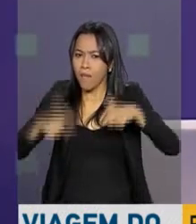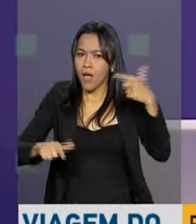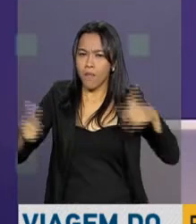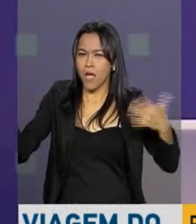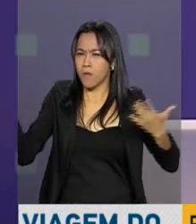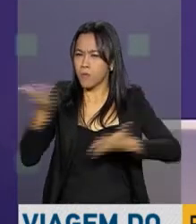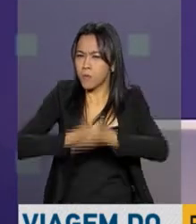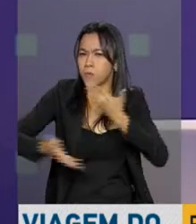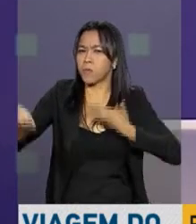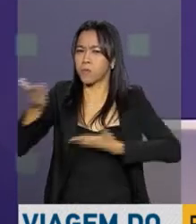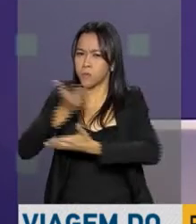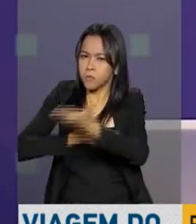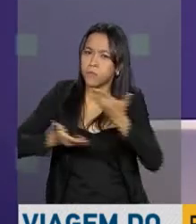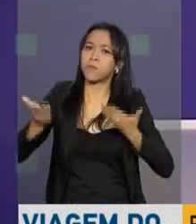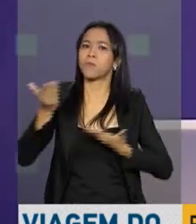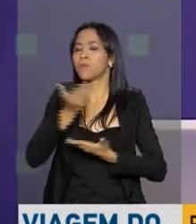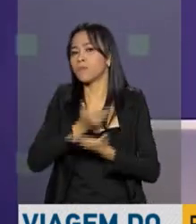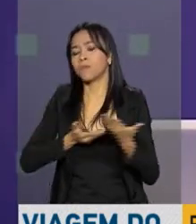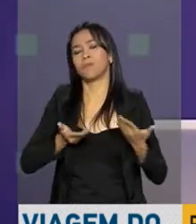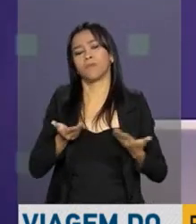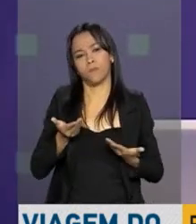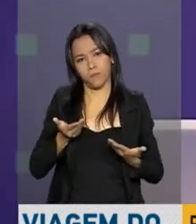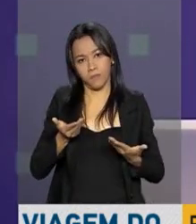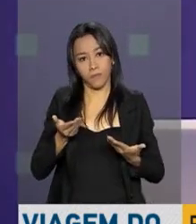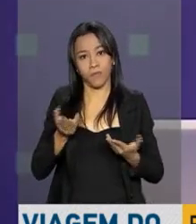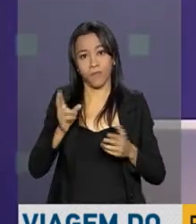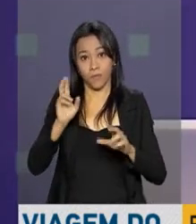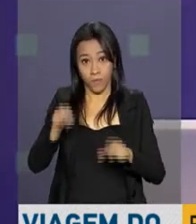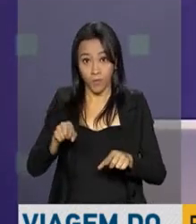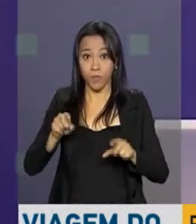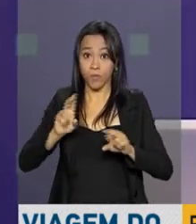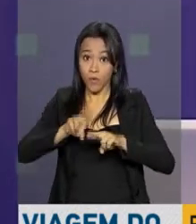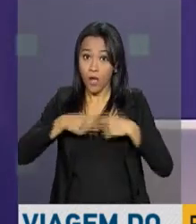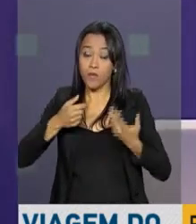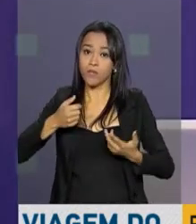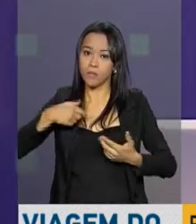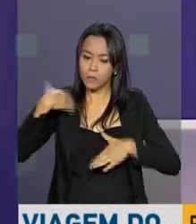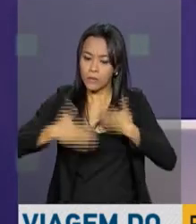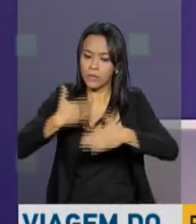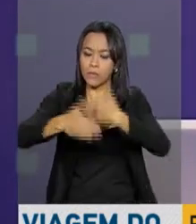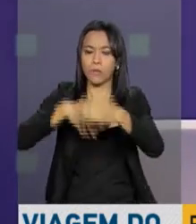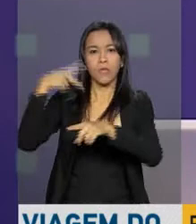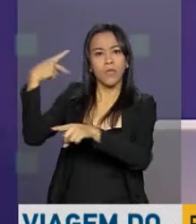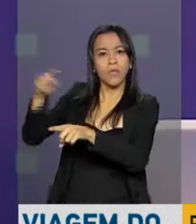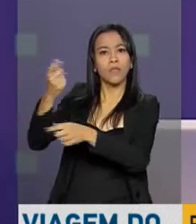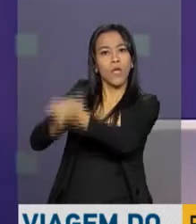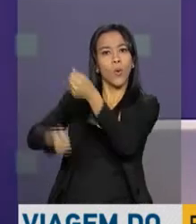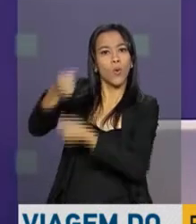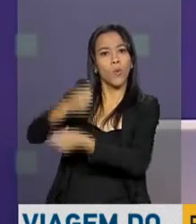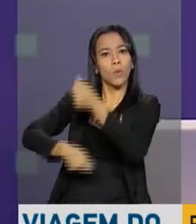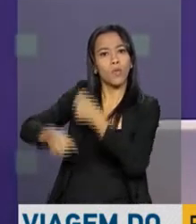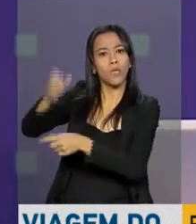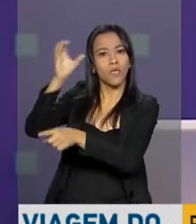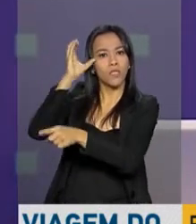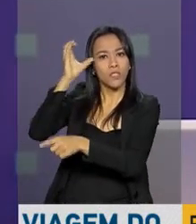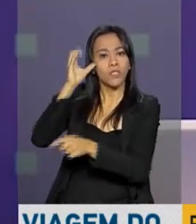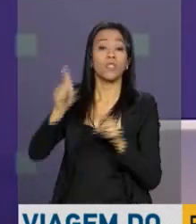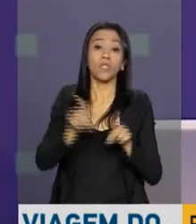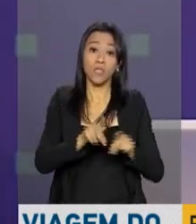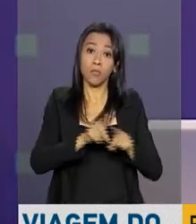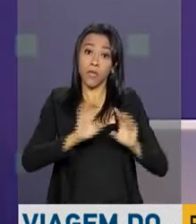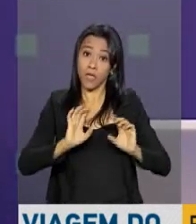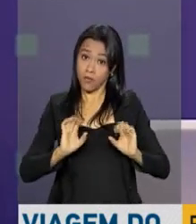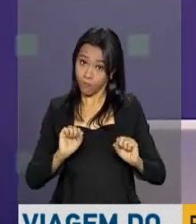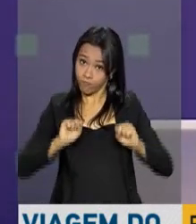intensificar-se. Com o continuado desenvolvimento da economia chinesa e a retomada do